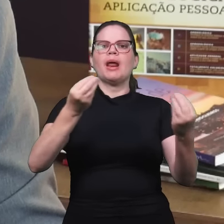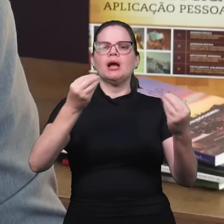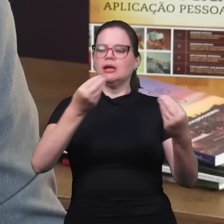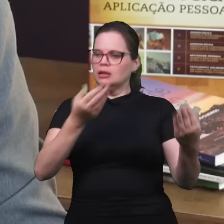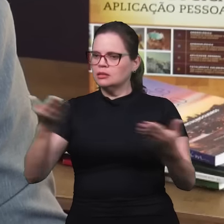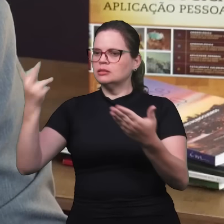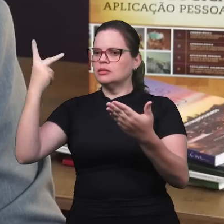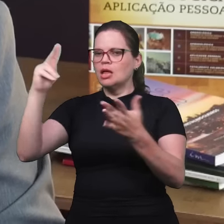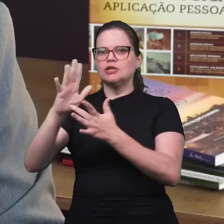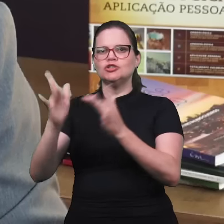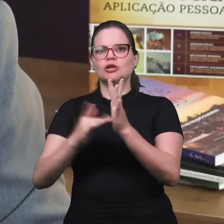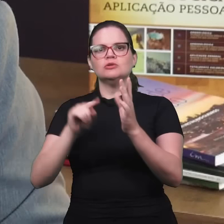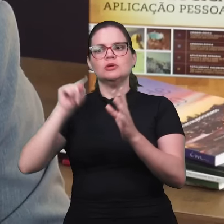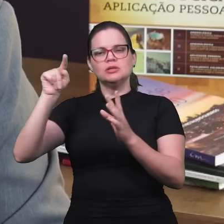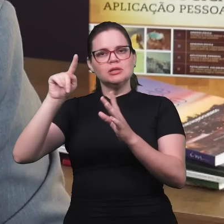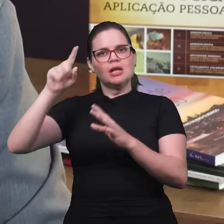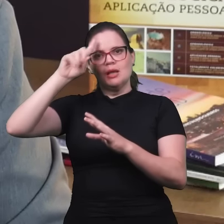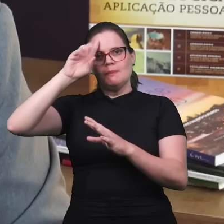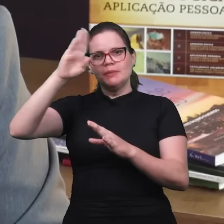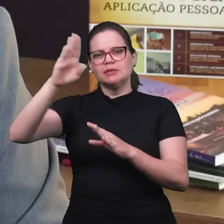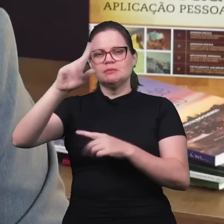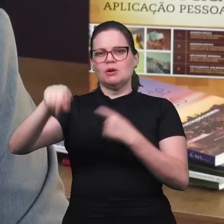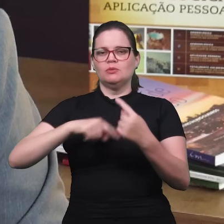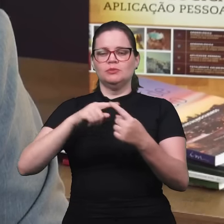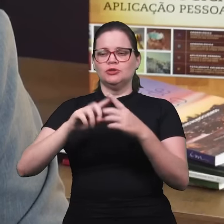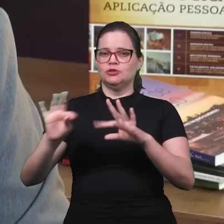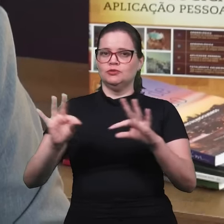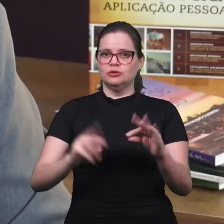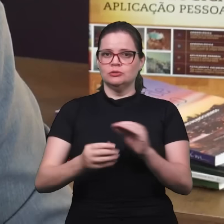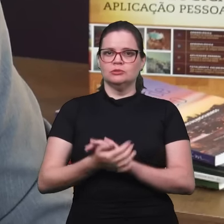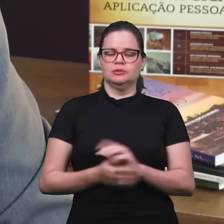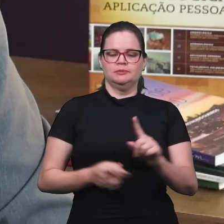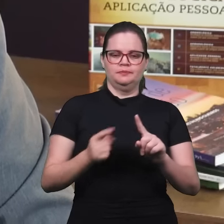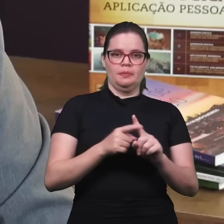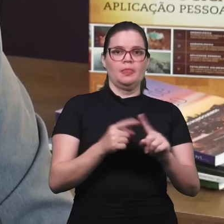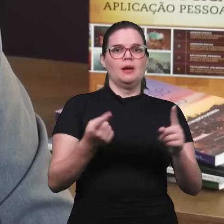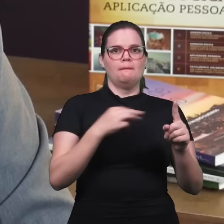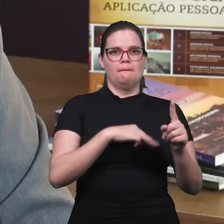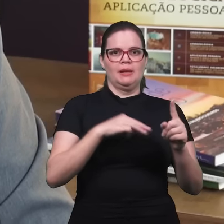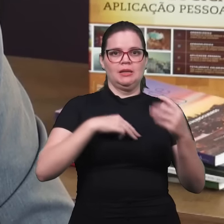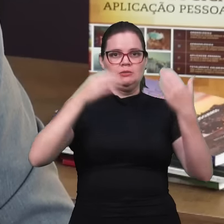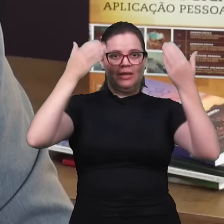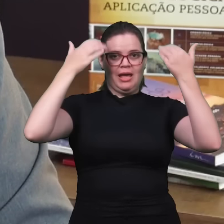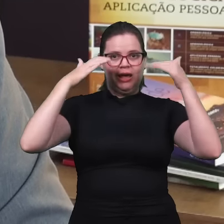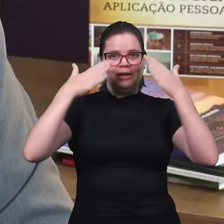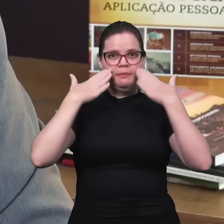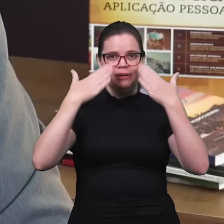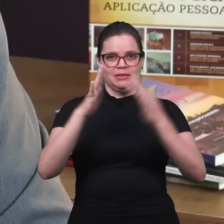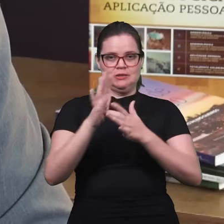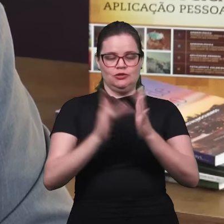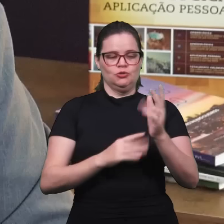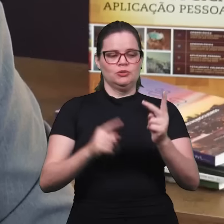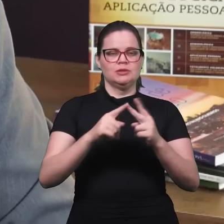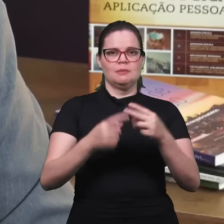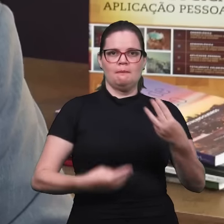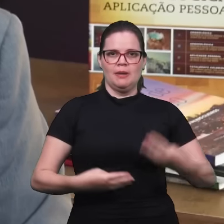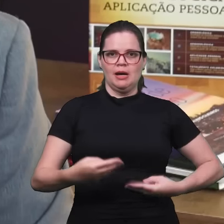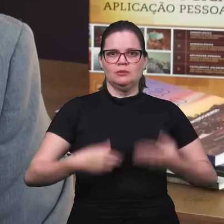trazer essa perspectiva. Então Mateus traz Jesus como rei, Marcos vai trazer o Senhor Jesus como